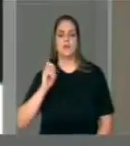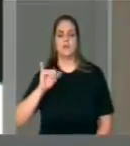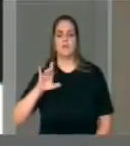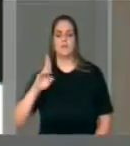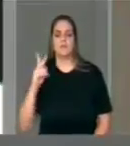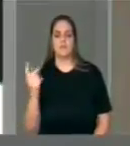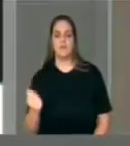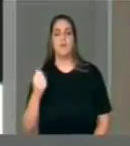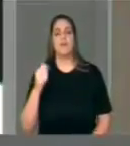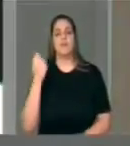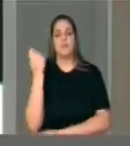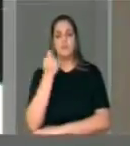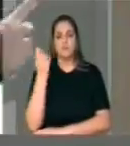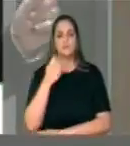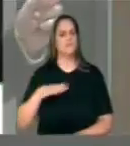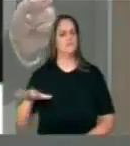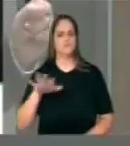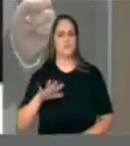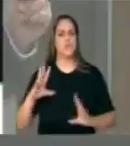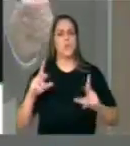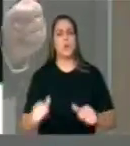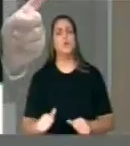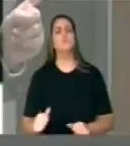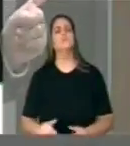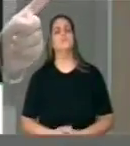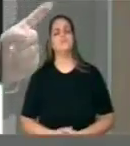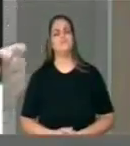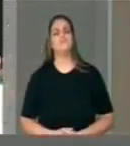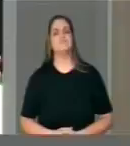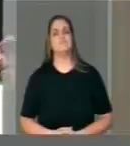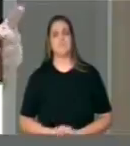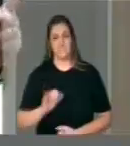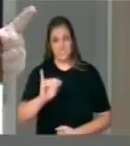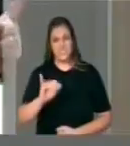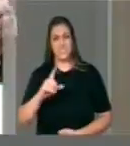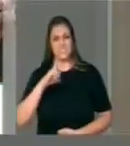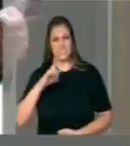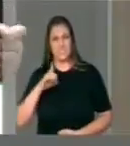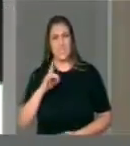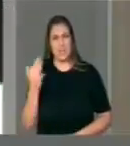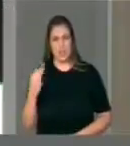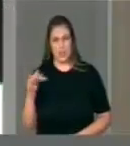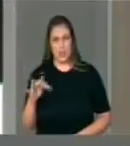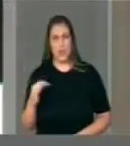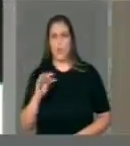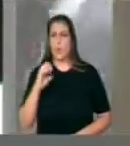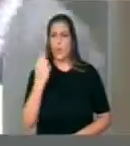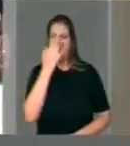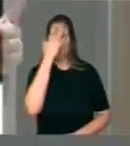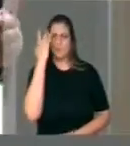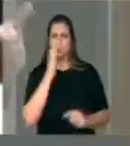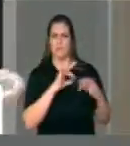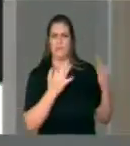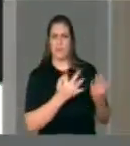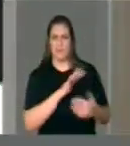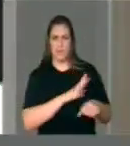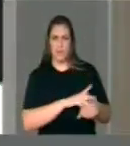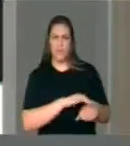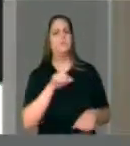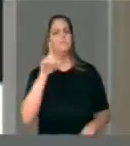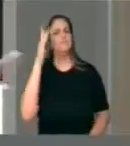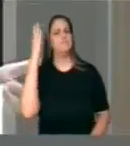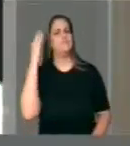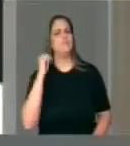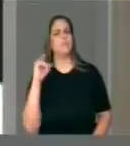Grande do Sul, dizer que só quem sofre de dor ou quem tem alguém doente na família sabe da